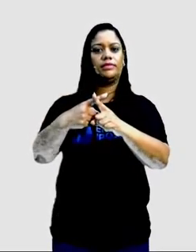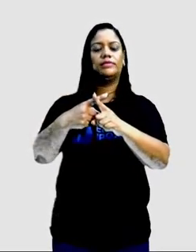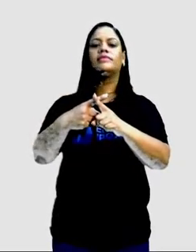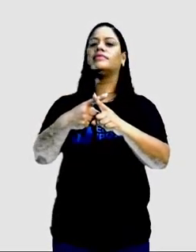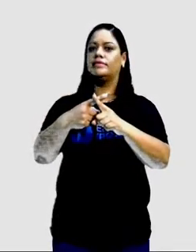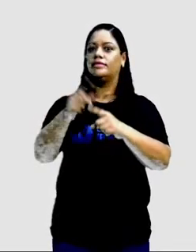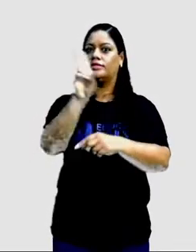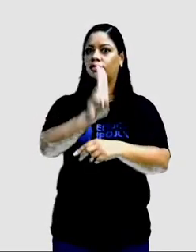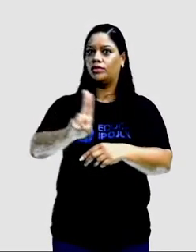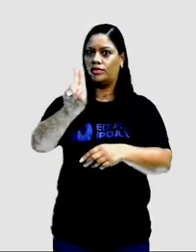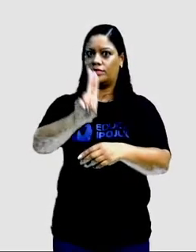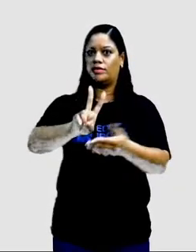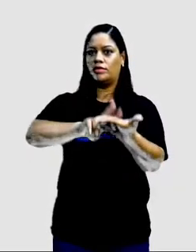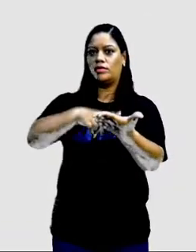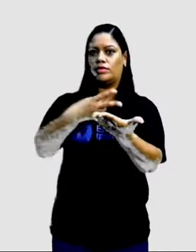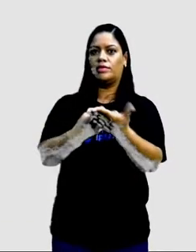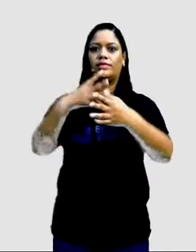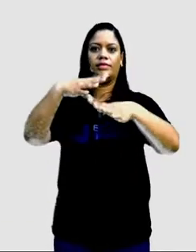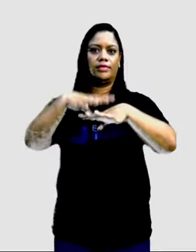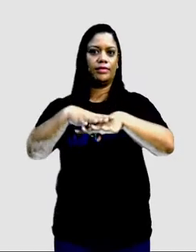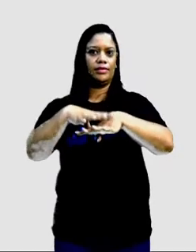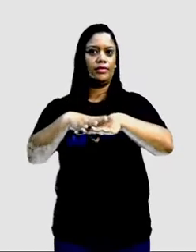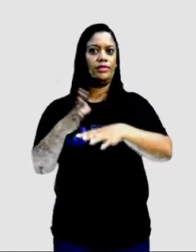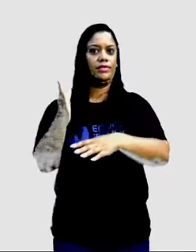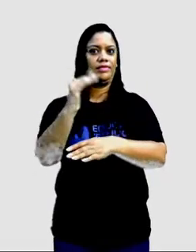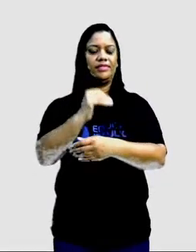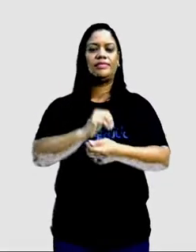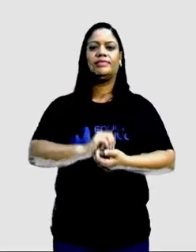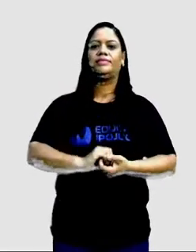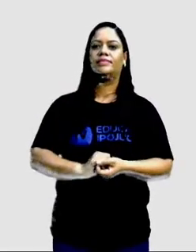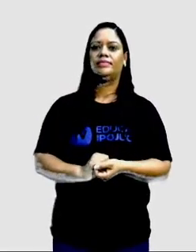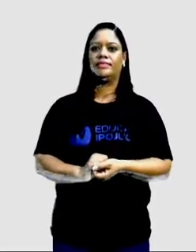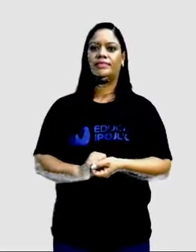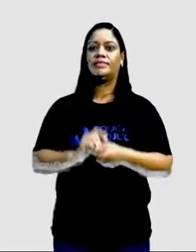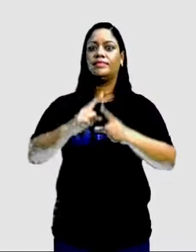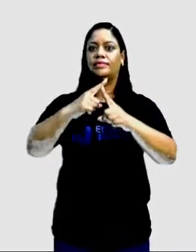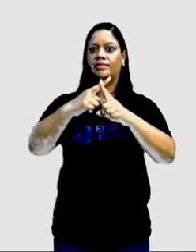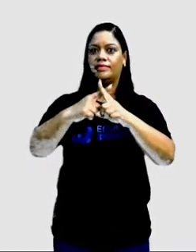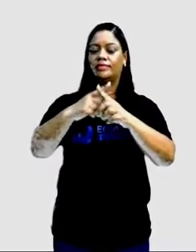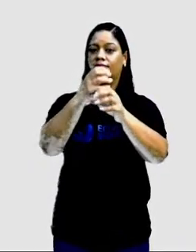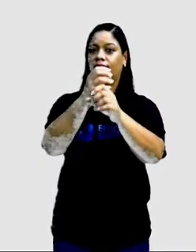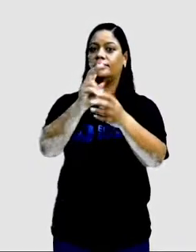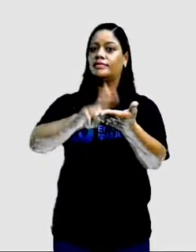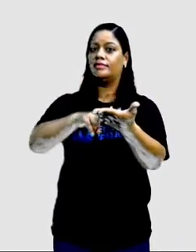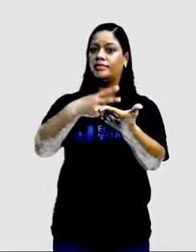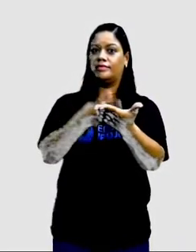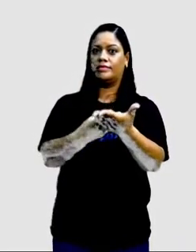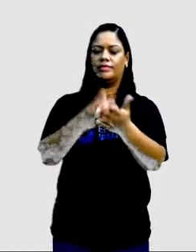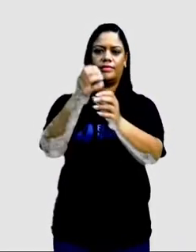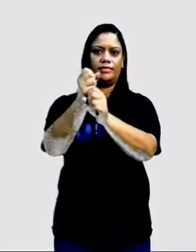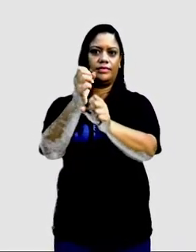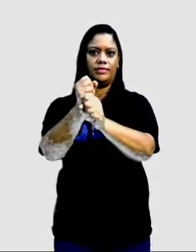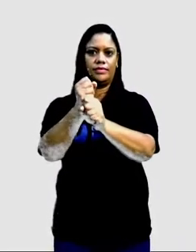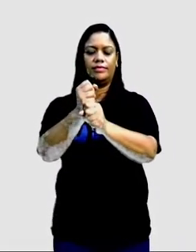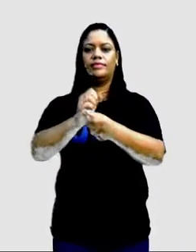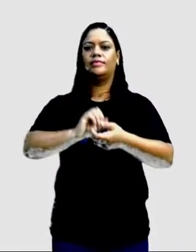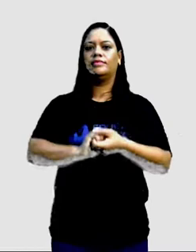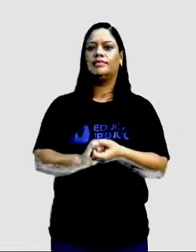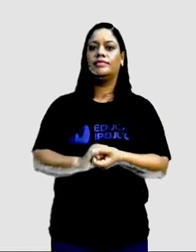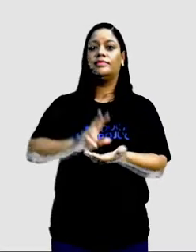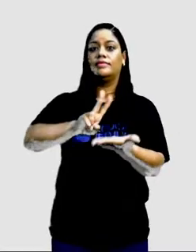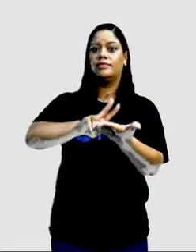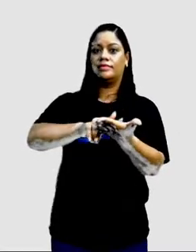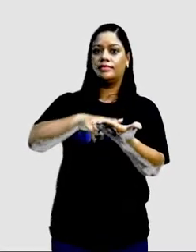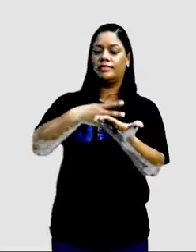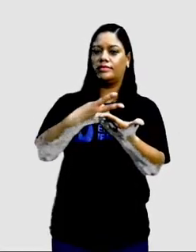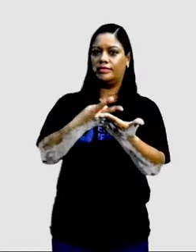da multiplicação. Vamos lá. Multiplicação e adição. A multiplicação é a operação